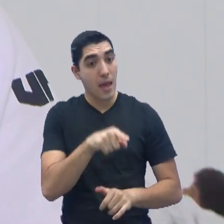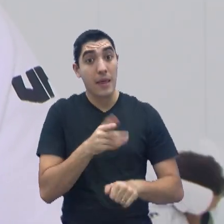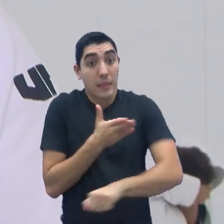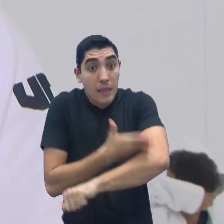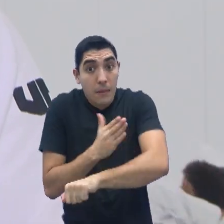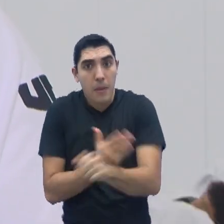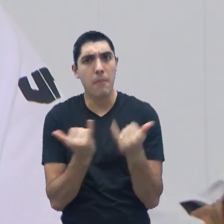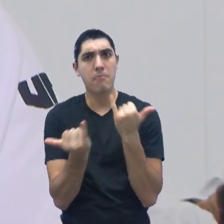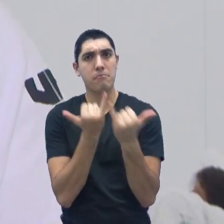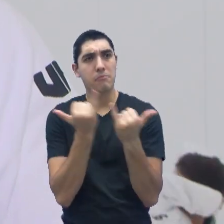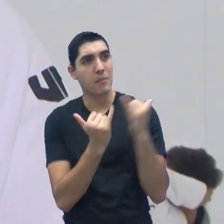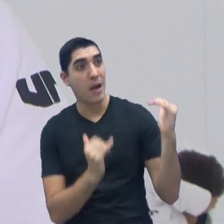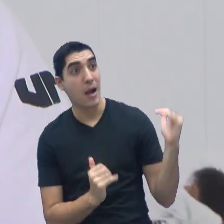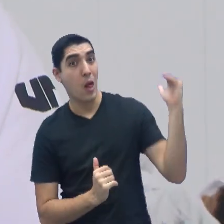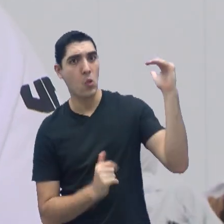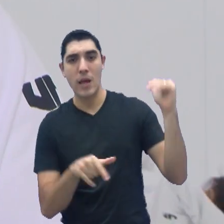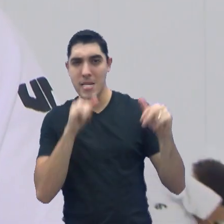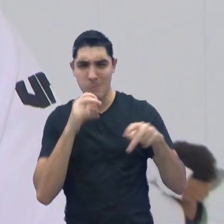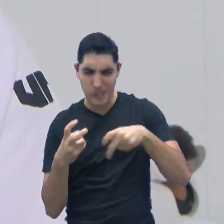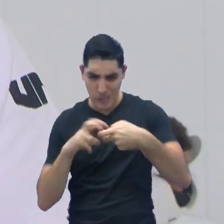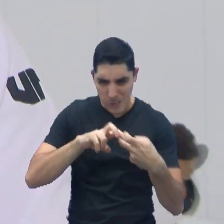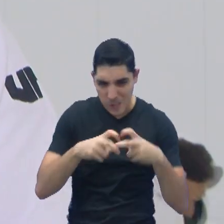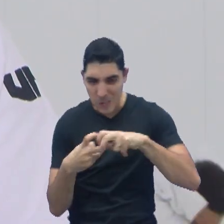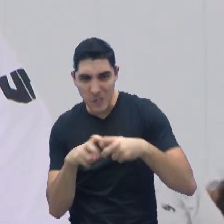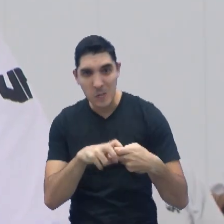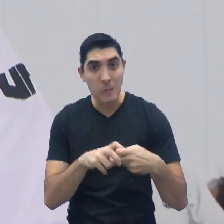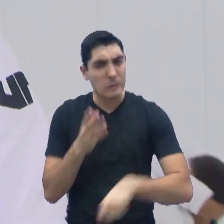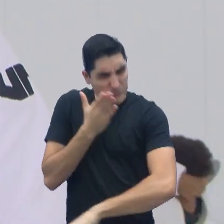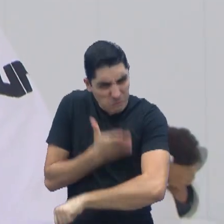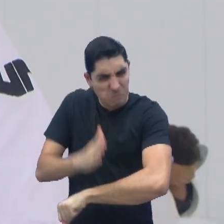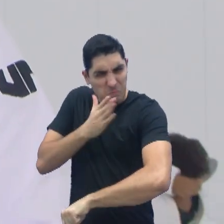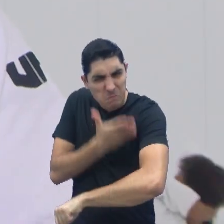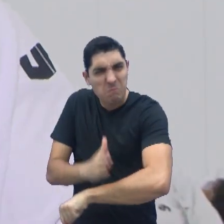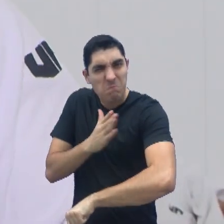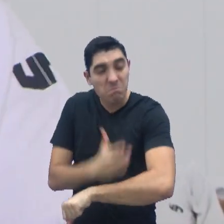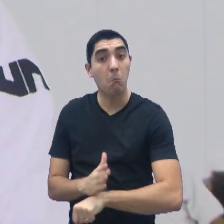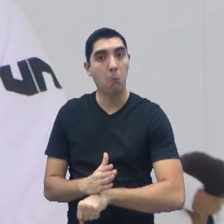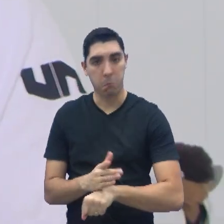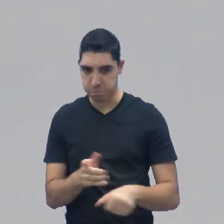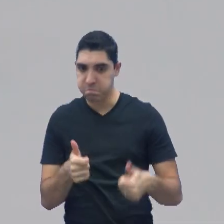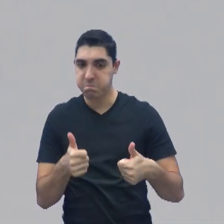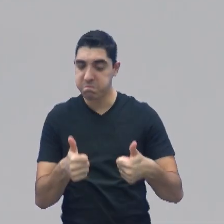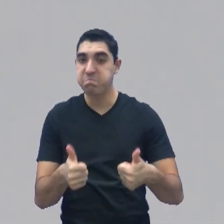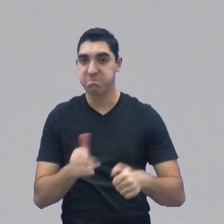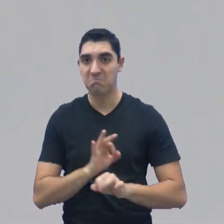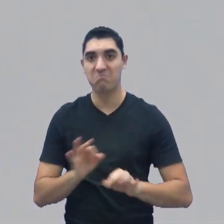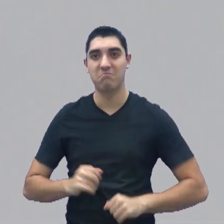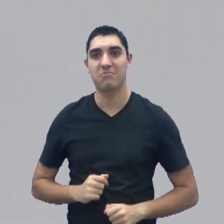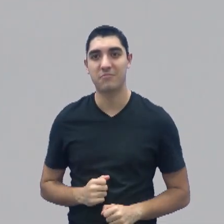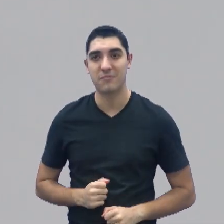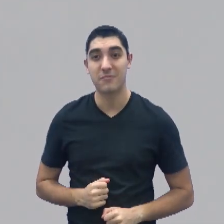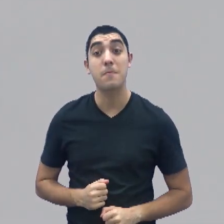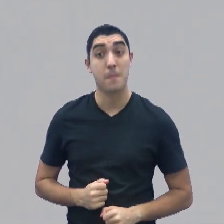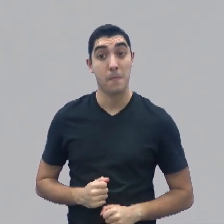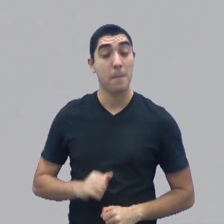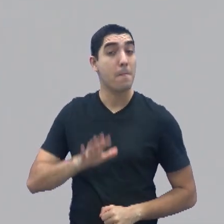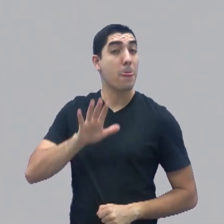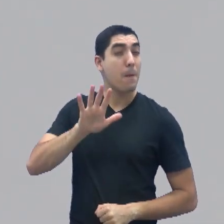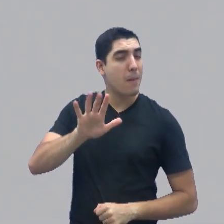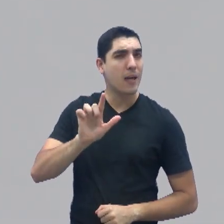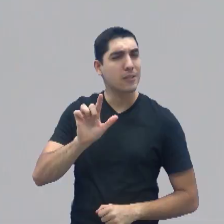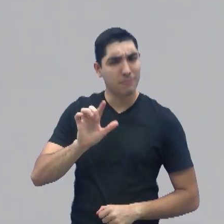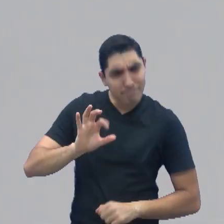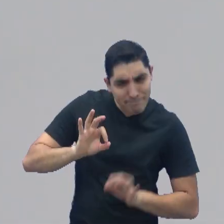adulto mesmo. Na hora do rola mesmo, eles treinam duro, vão para cima mesmo, que treinam igual adulto mesmo eles. Agora, uma coisa é